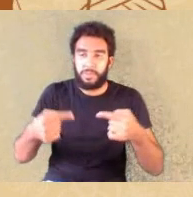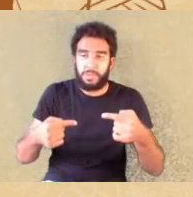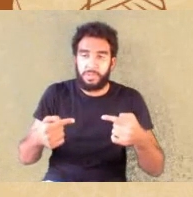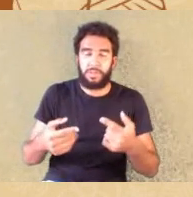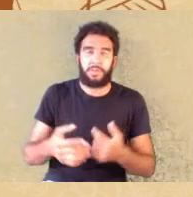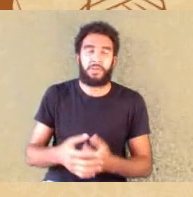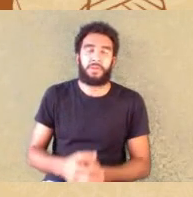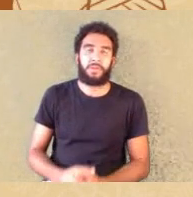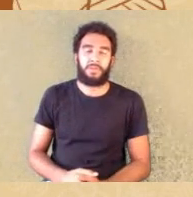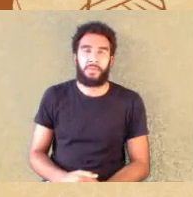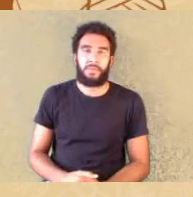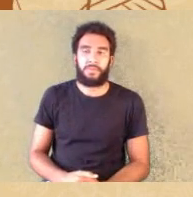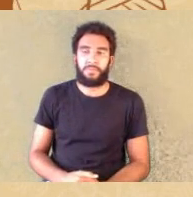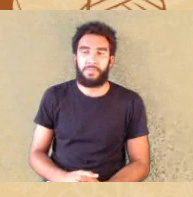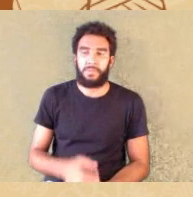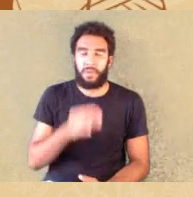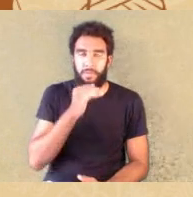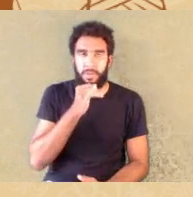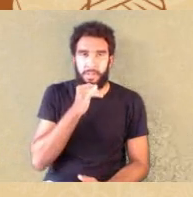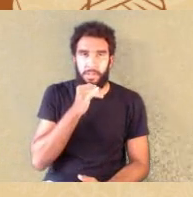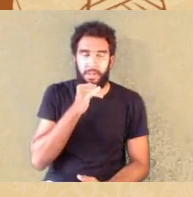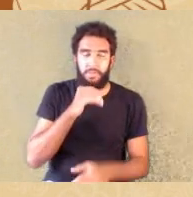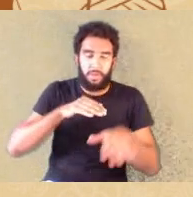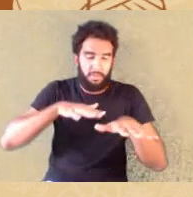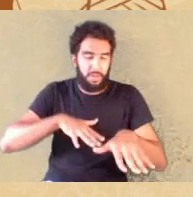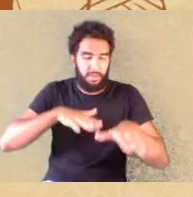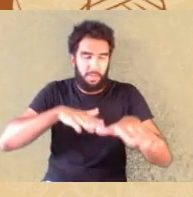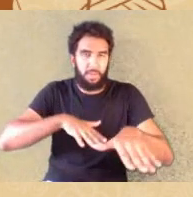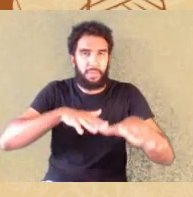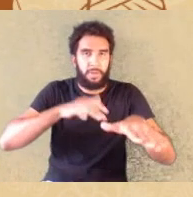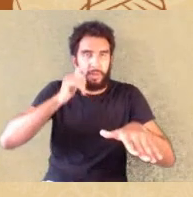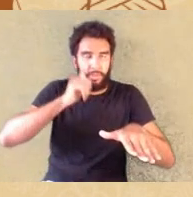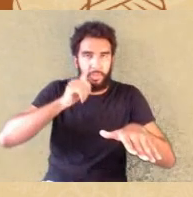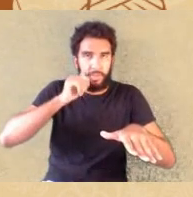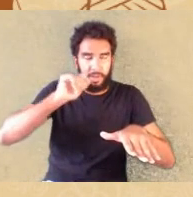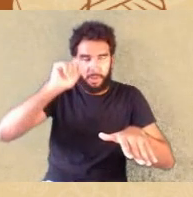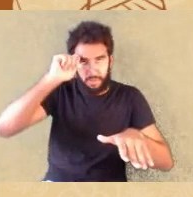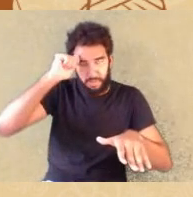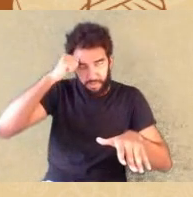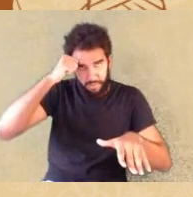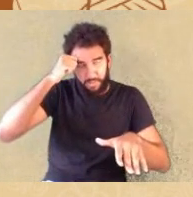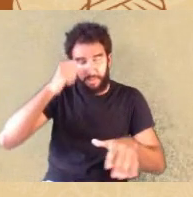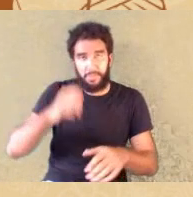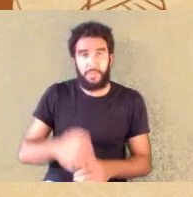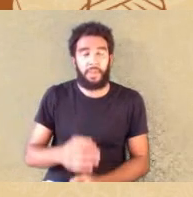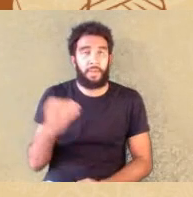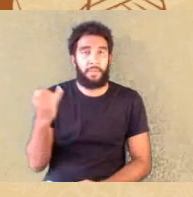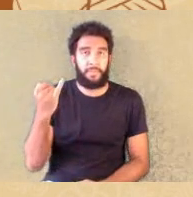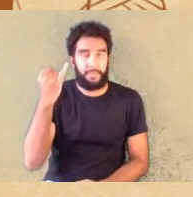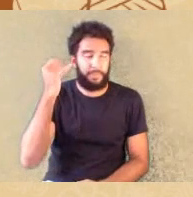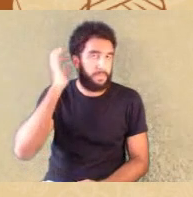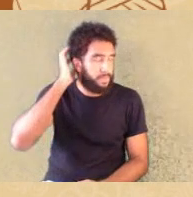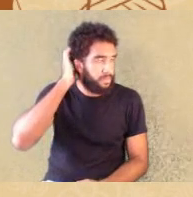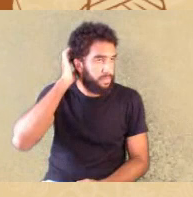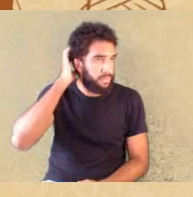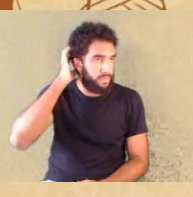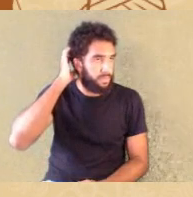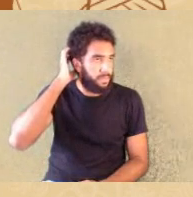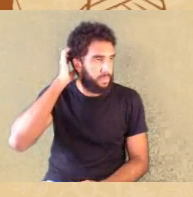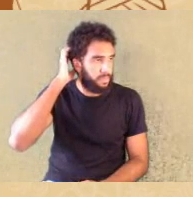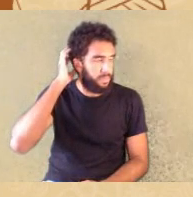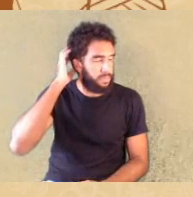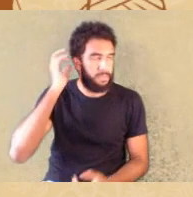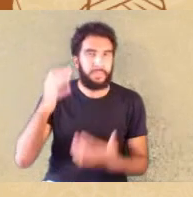Marcha das Mulheres Negras com o lema da marcha, porque é fundamental, é um diálogo entre